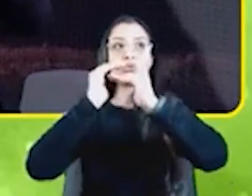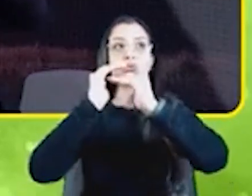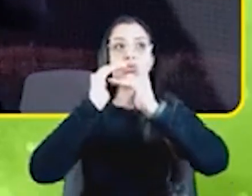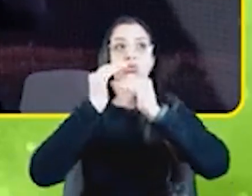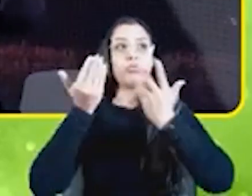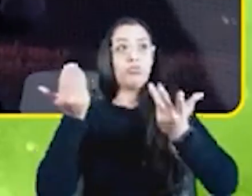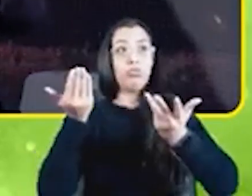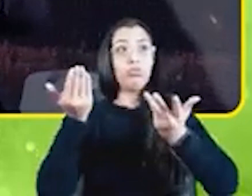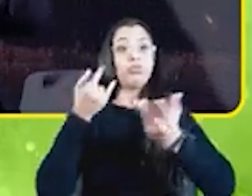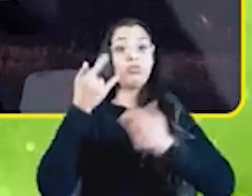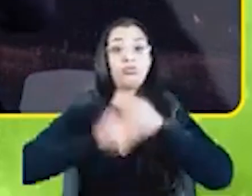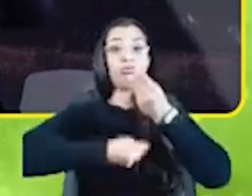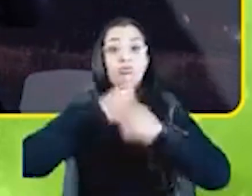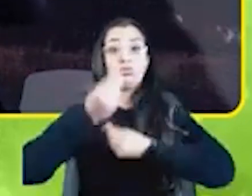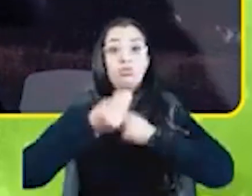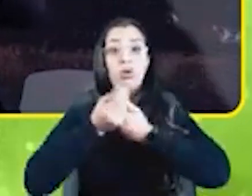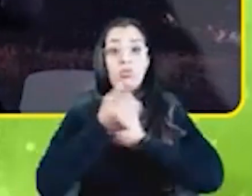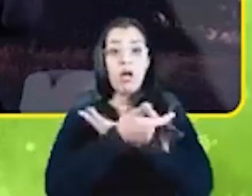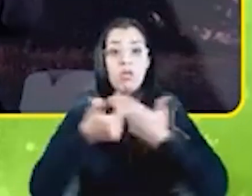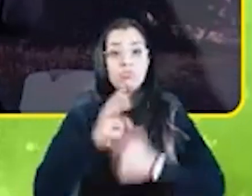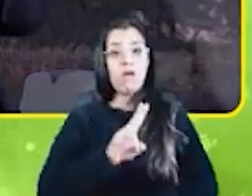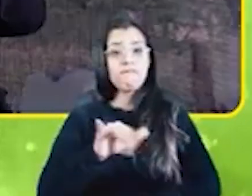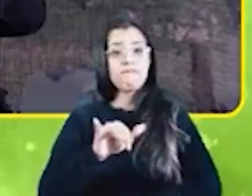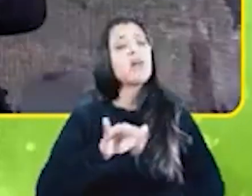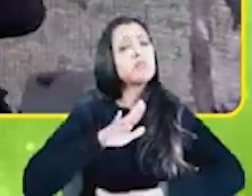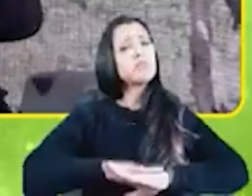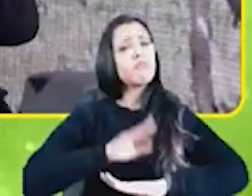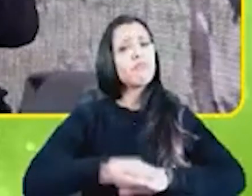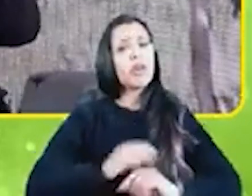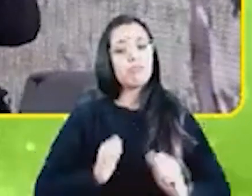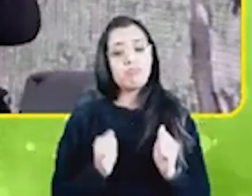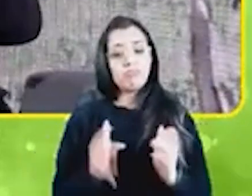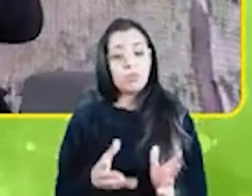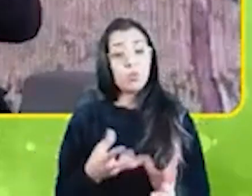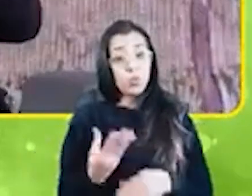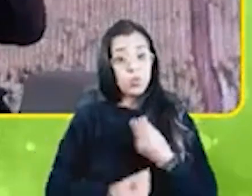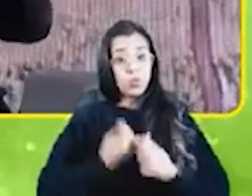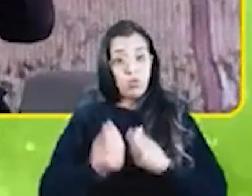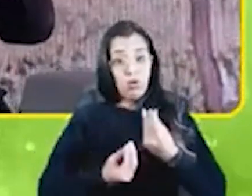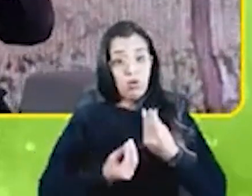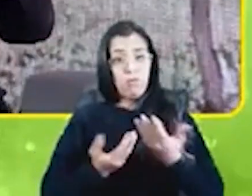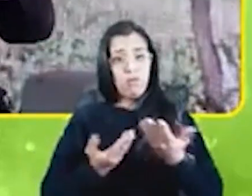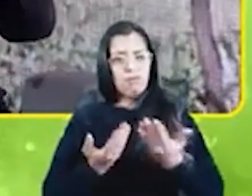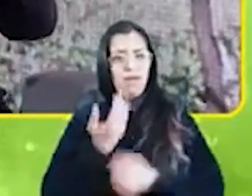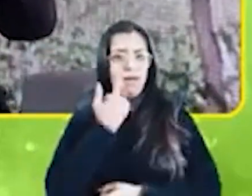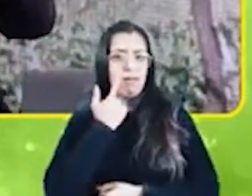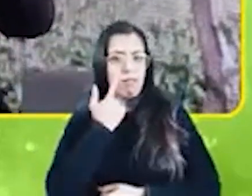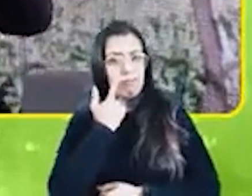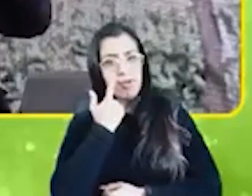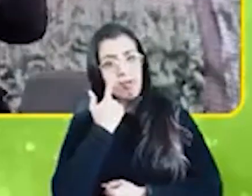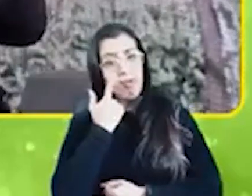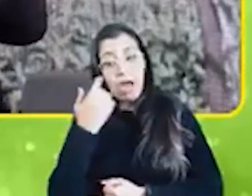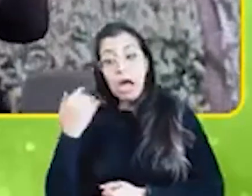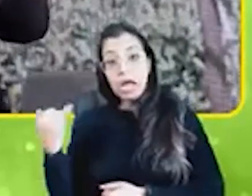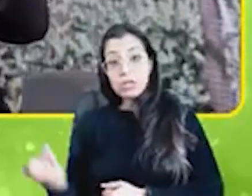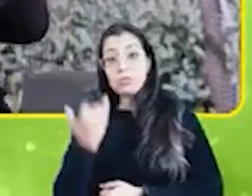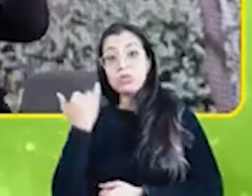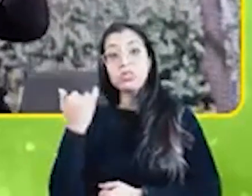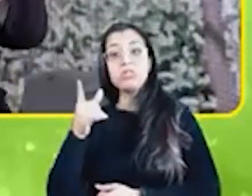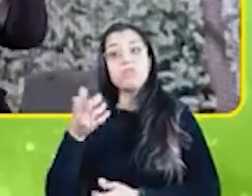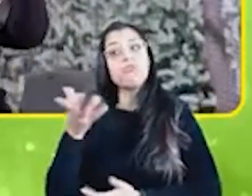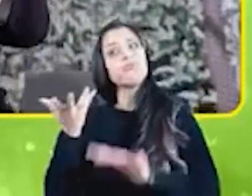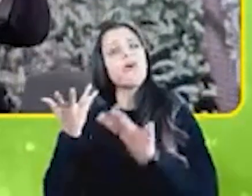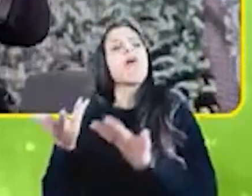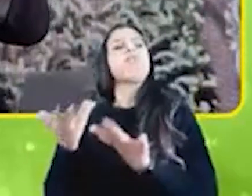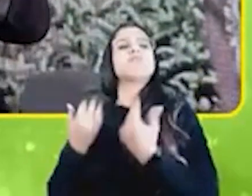de como as coisas e como as coisas no seu personalizadas vejam que a importância de você assumir novas ambições